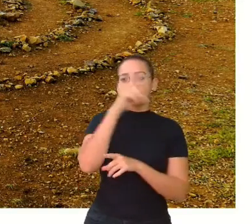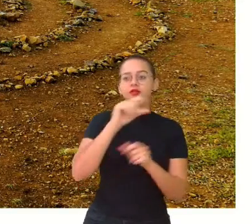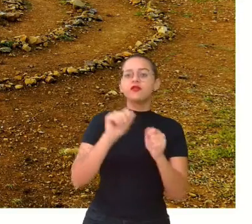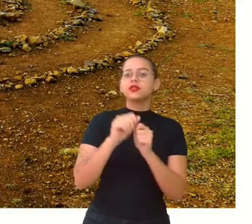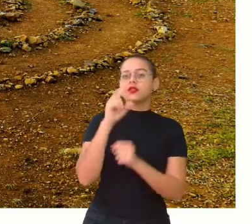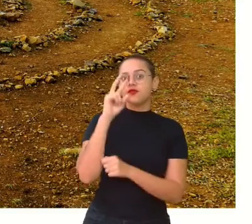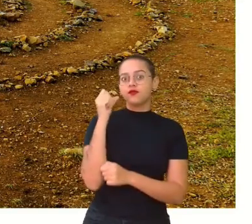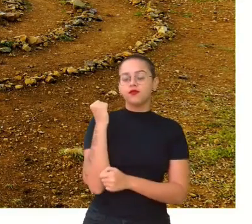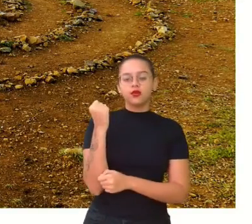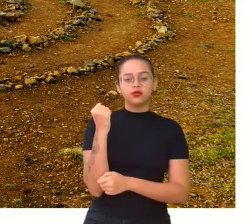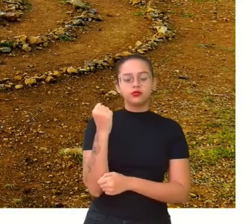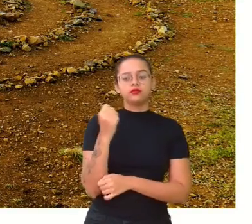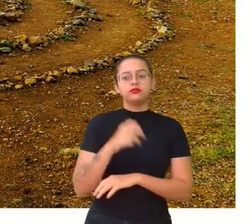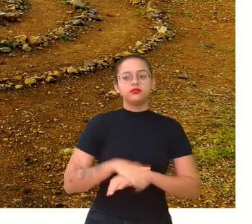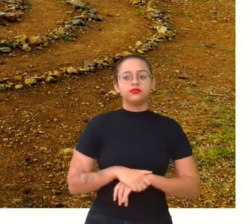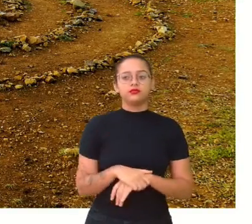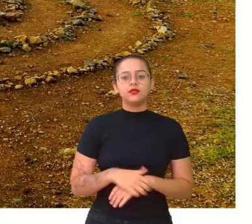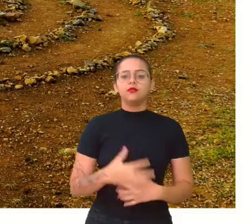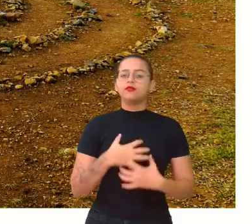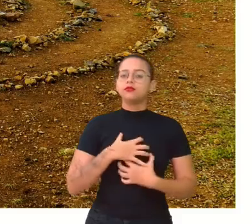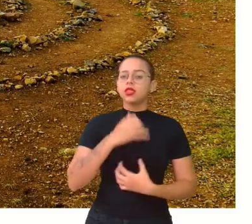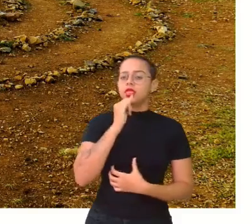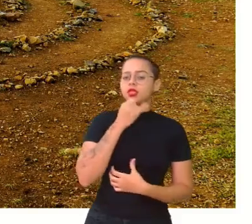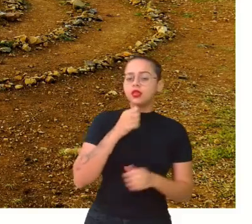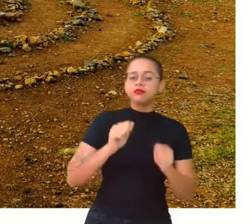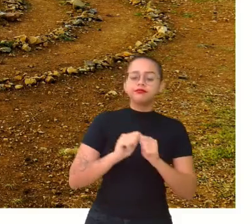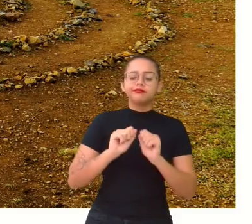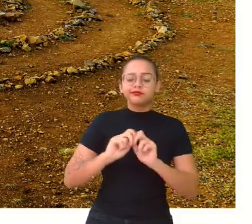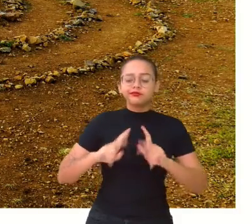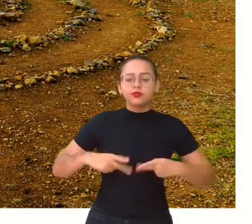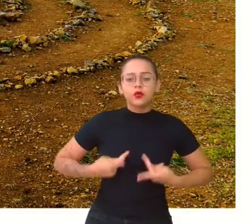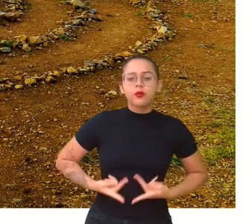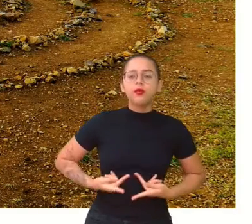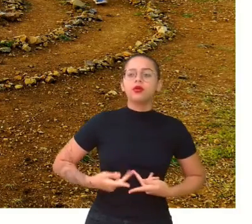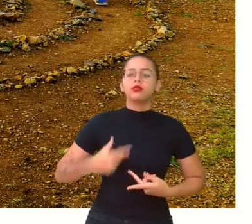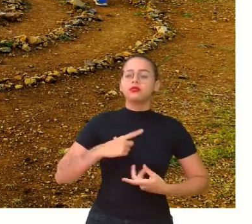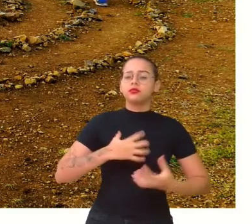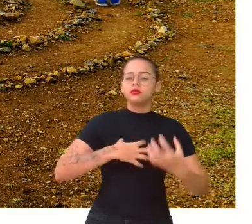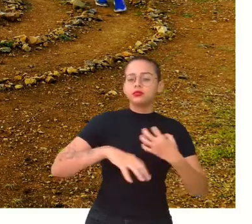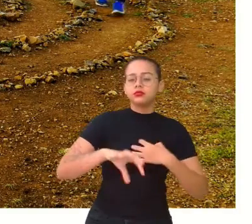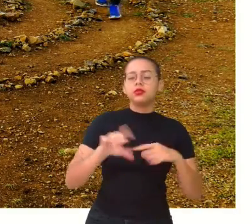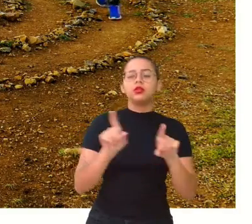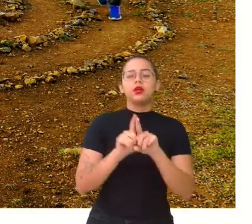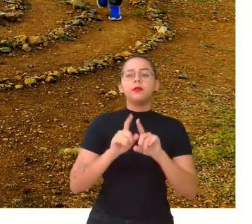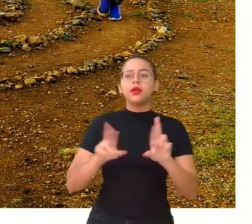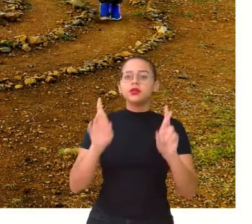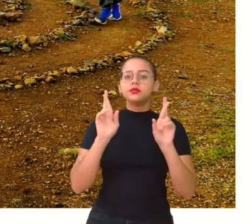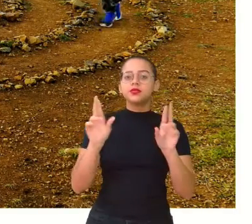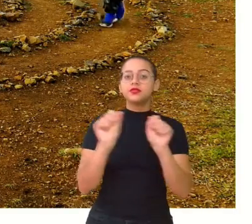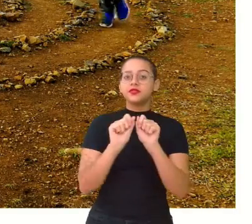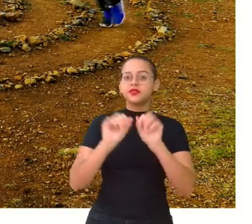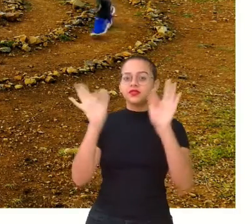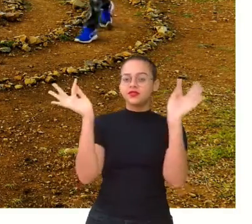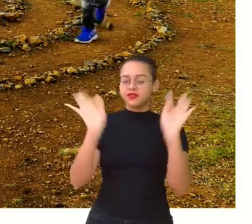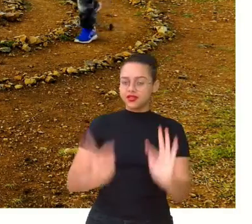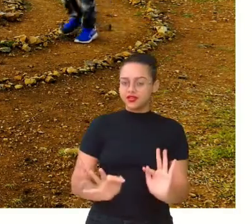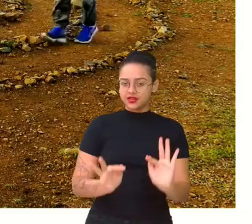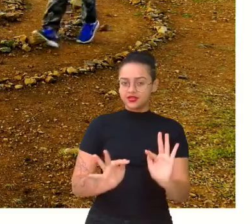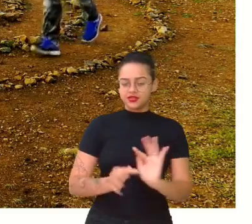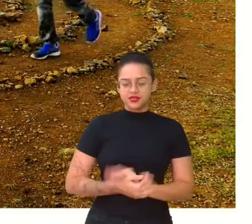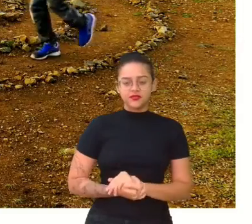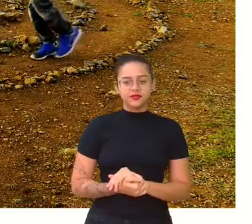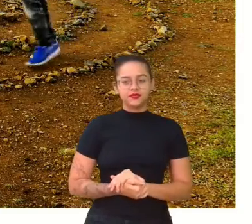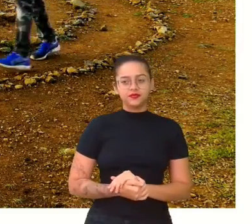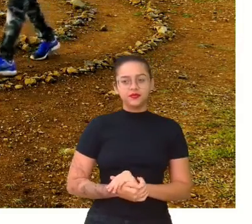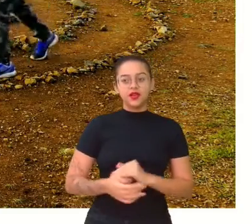forte, tristeza para fazê-la humana e esperança suficiente para fazê-la feliz. As